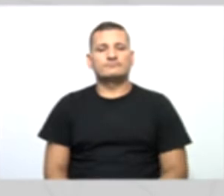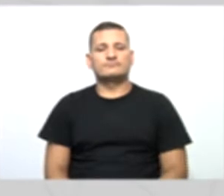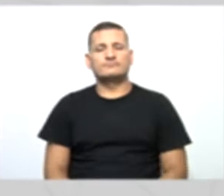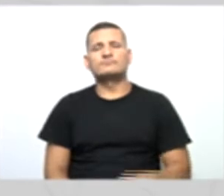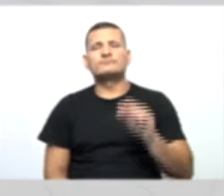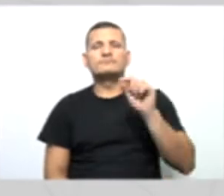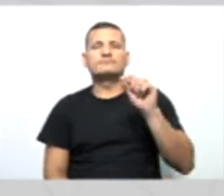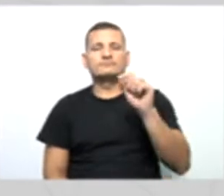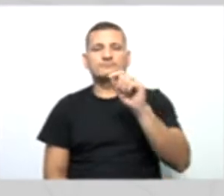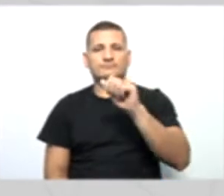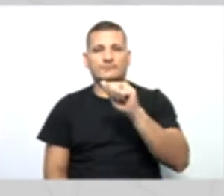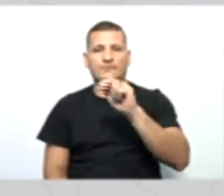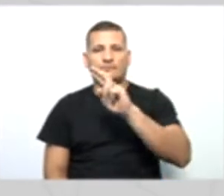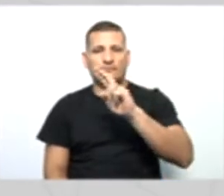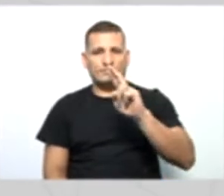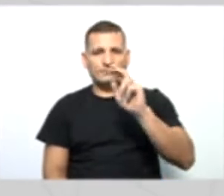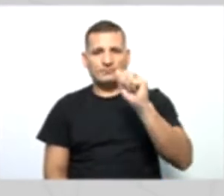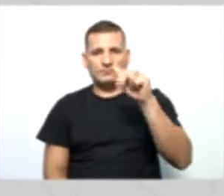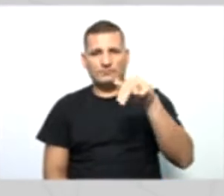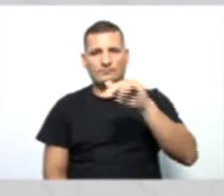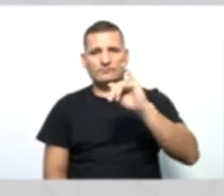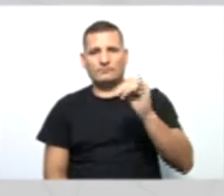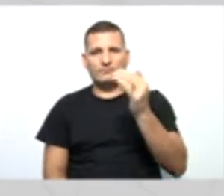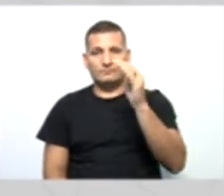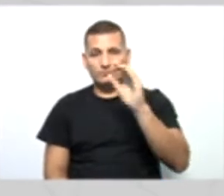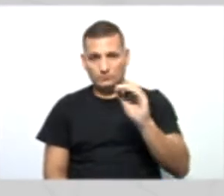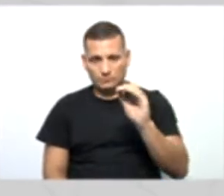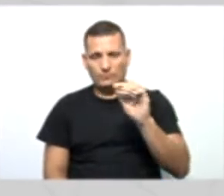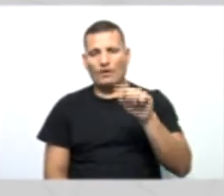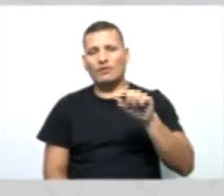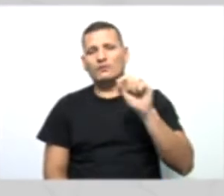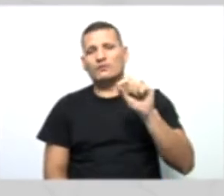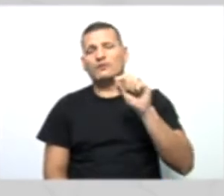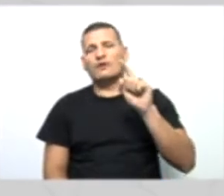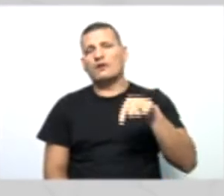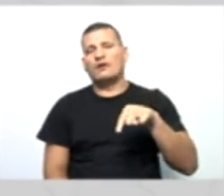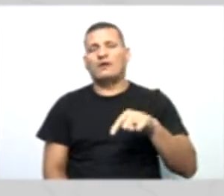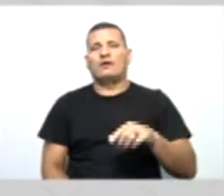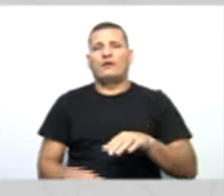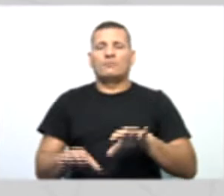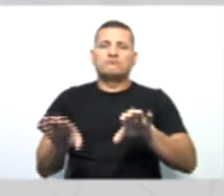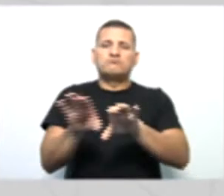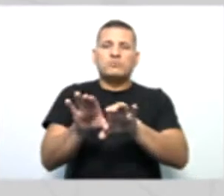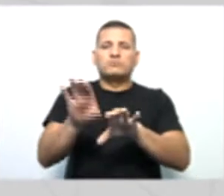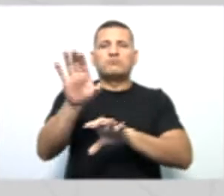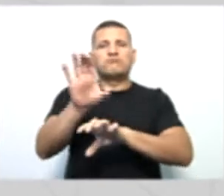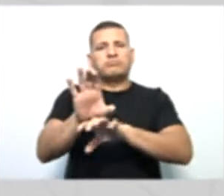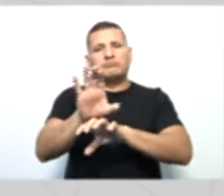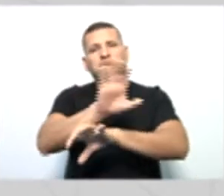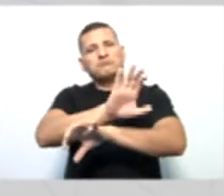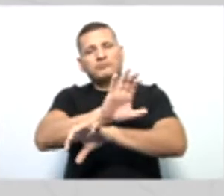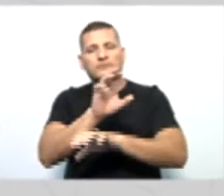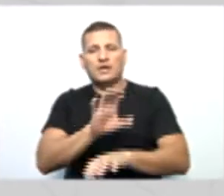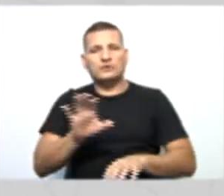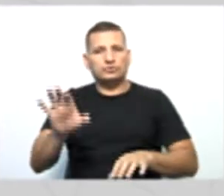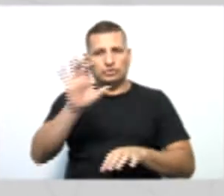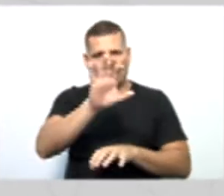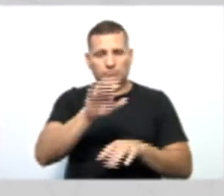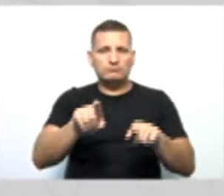Então, o que é o arranjo produtivo local? Eles são aglomerações territoriais de